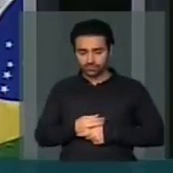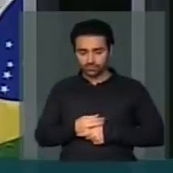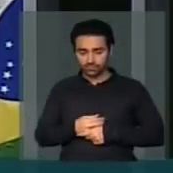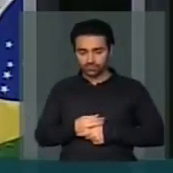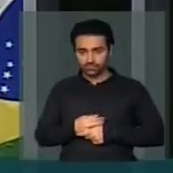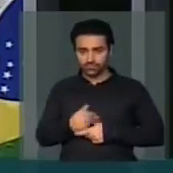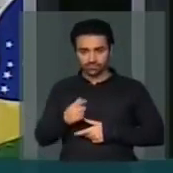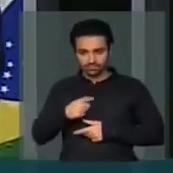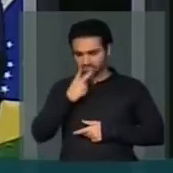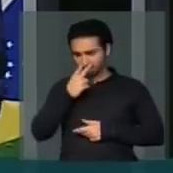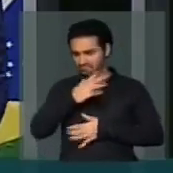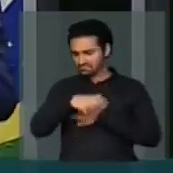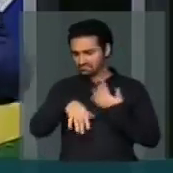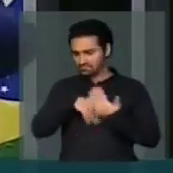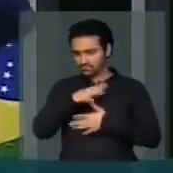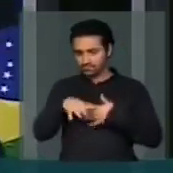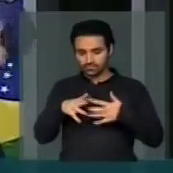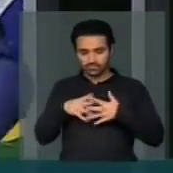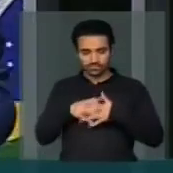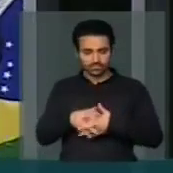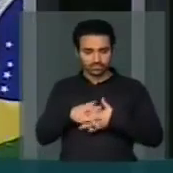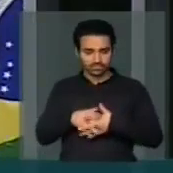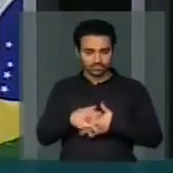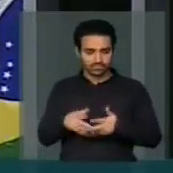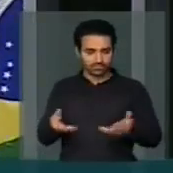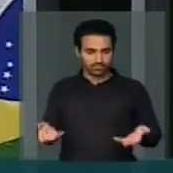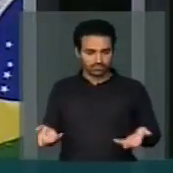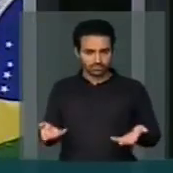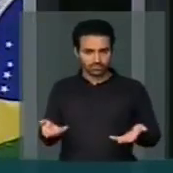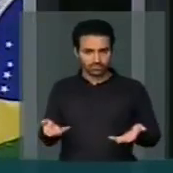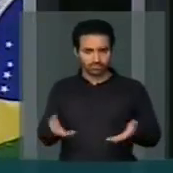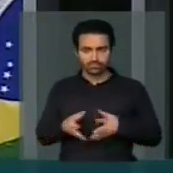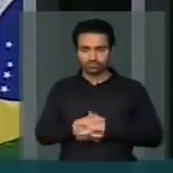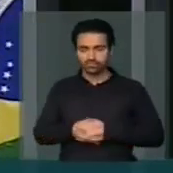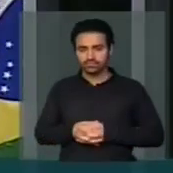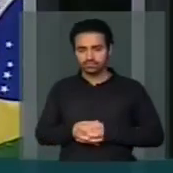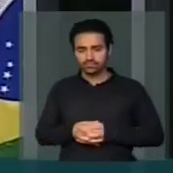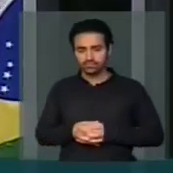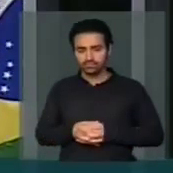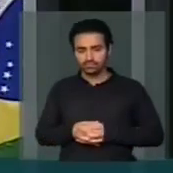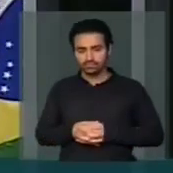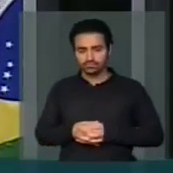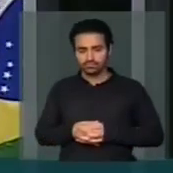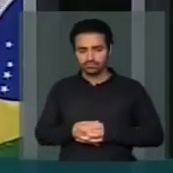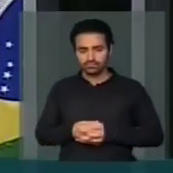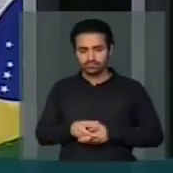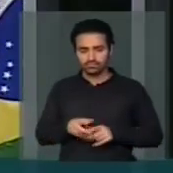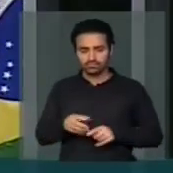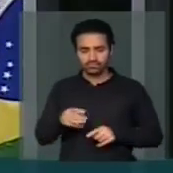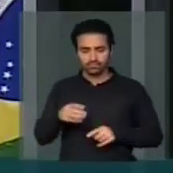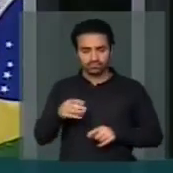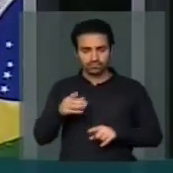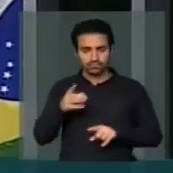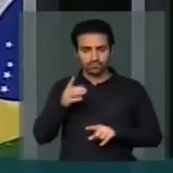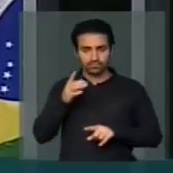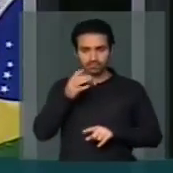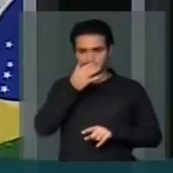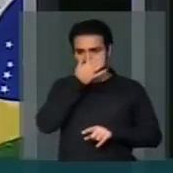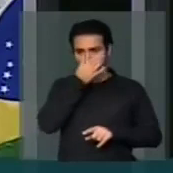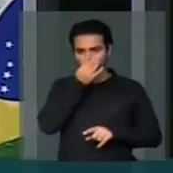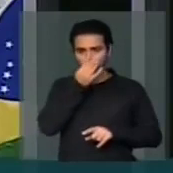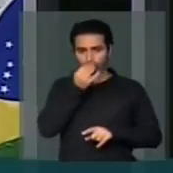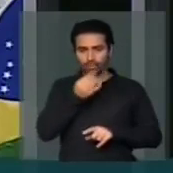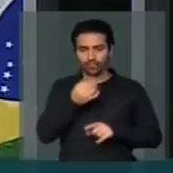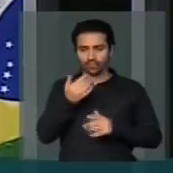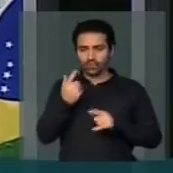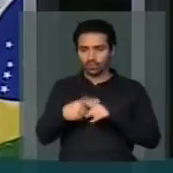mãezona. Mãe do PAC, mãe daquilo outro, num cofre que só saía. A